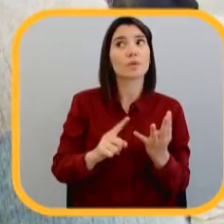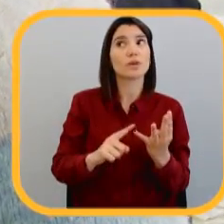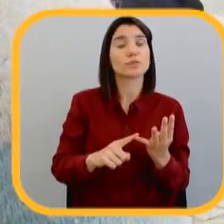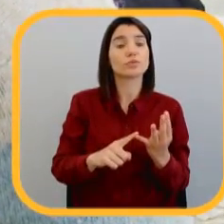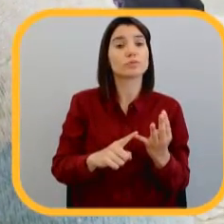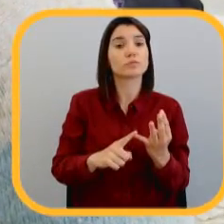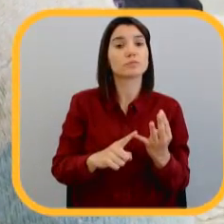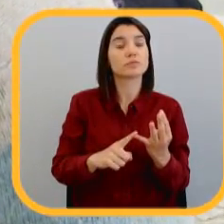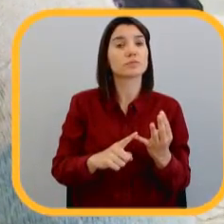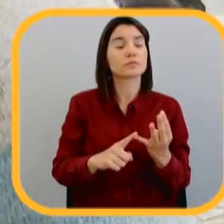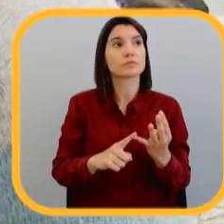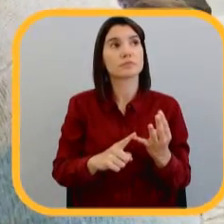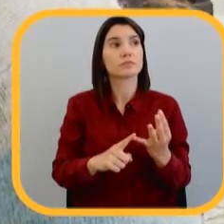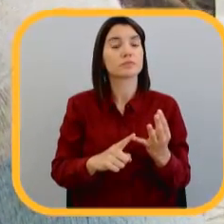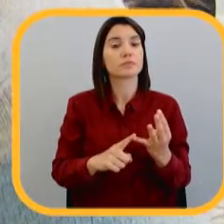e o quarto